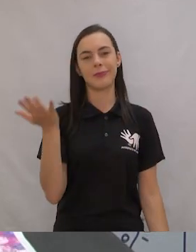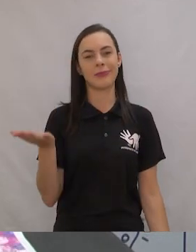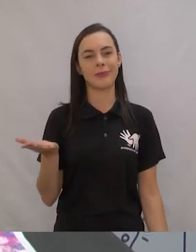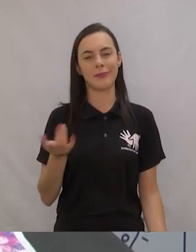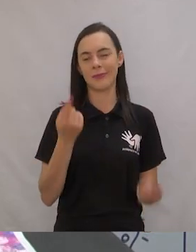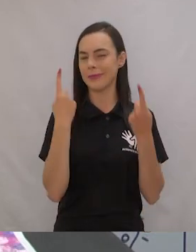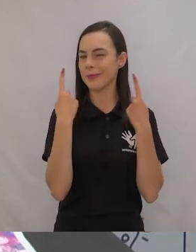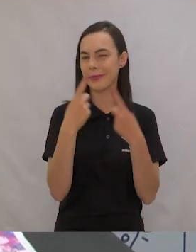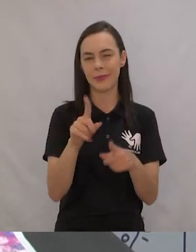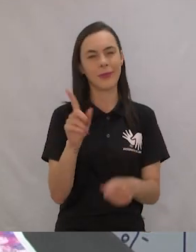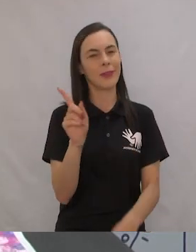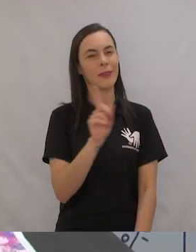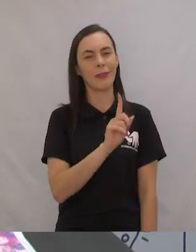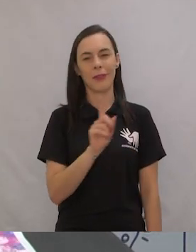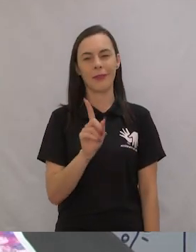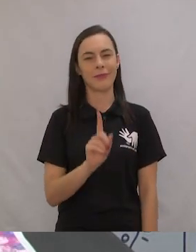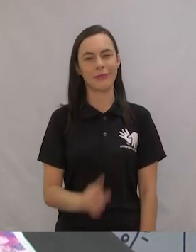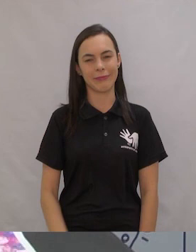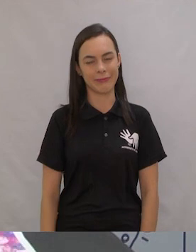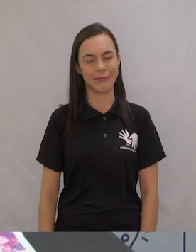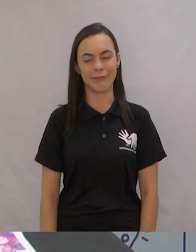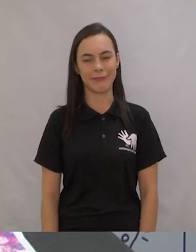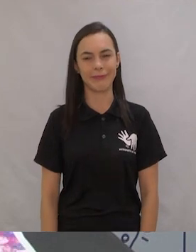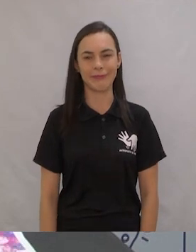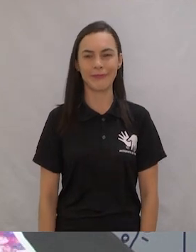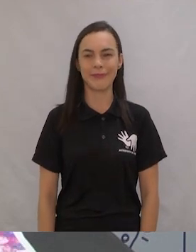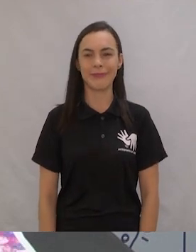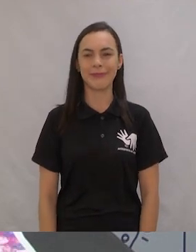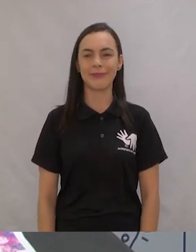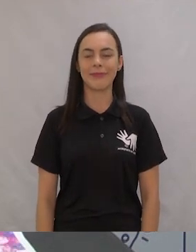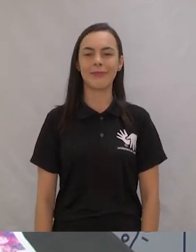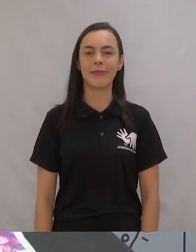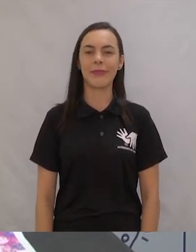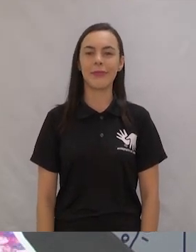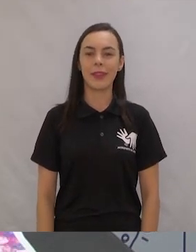ó. Nem chegou a ser um desafio. Muito bem.